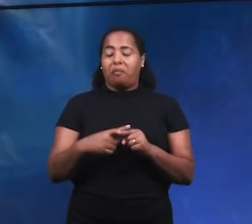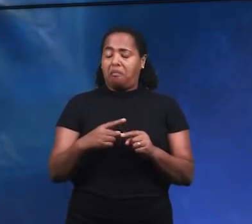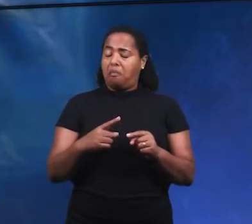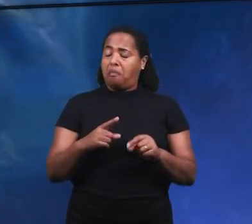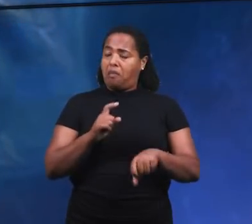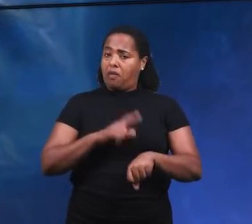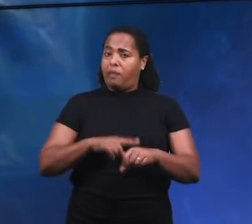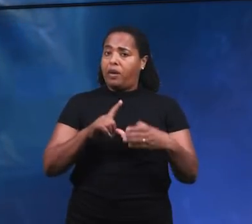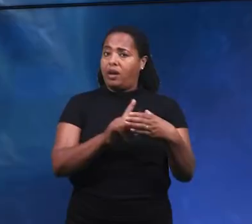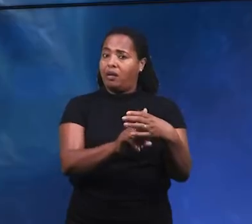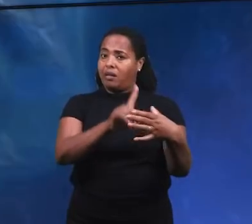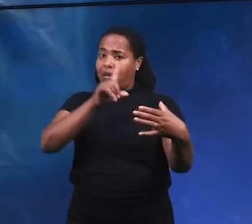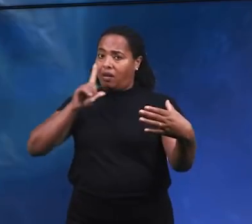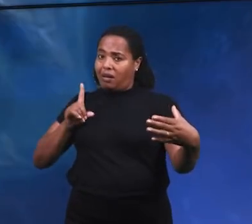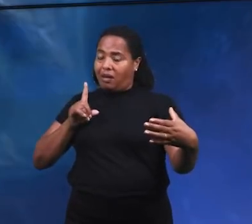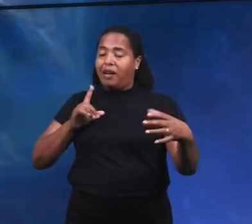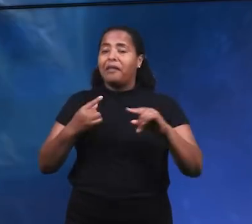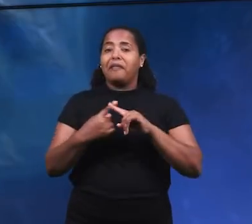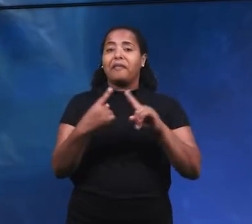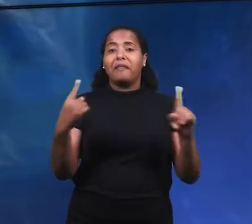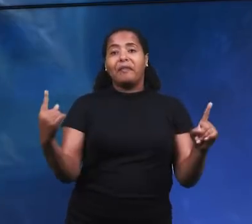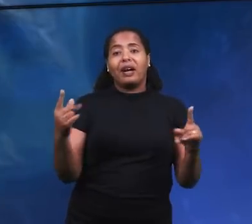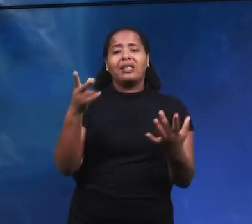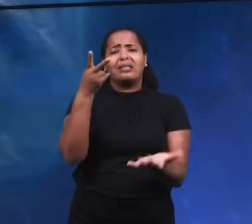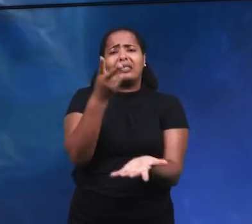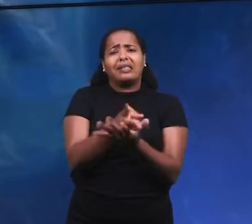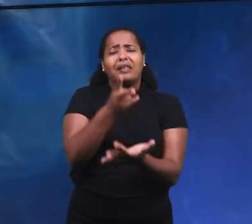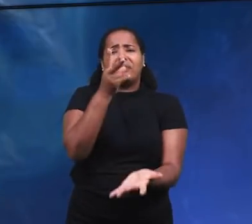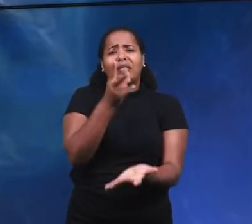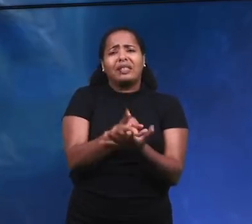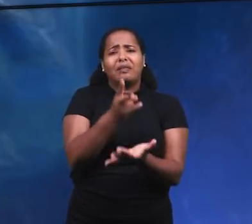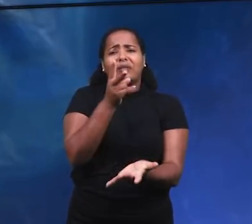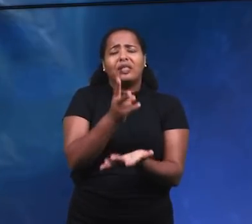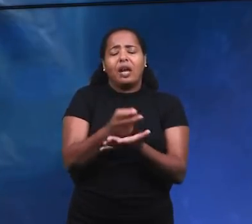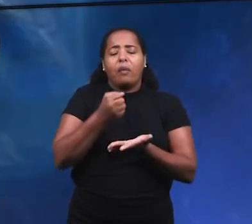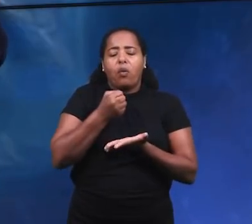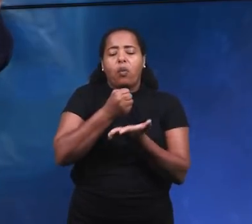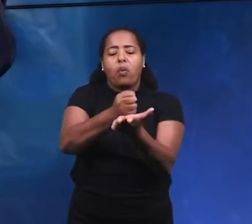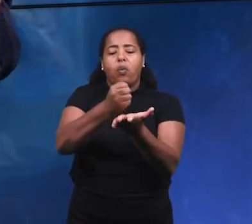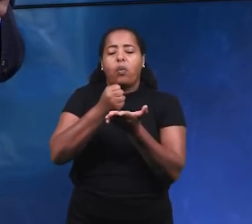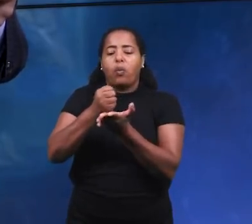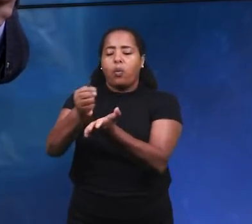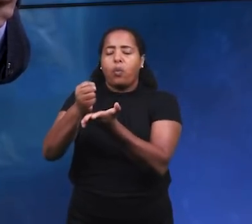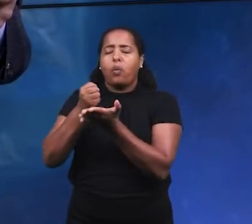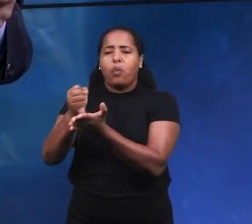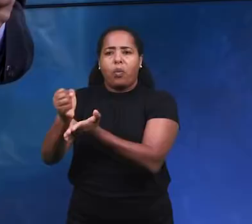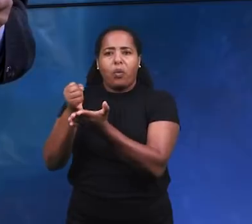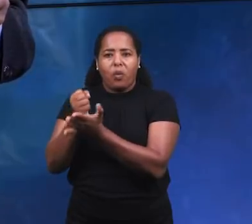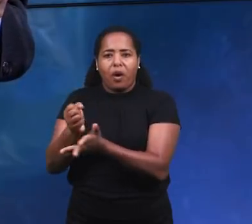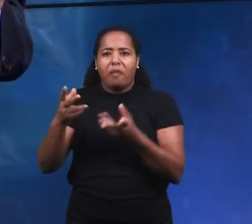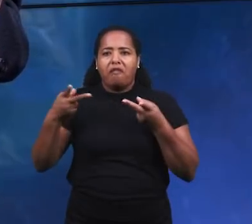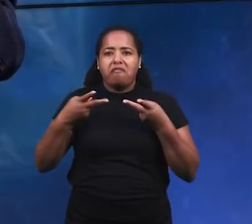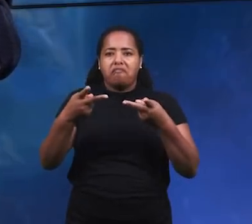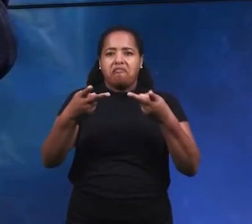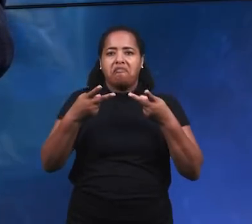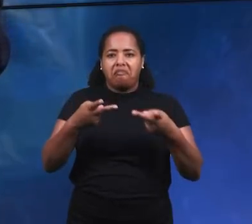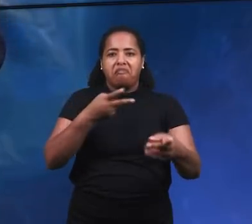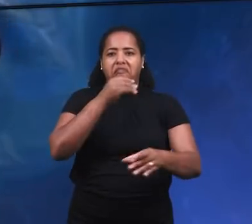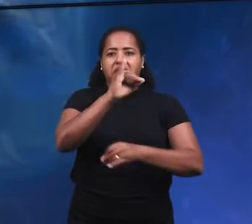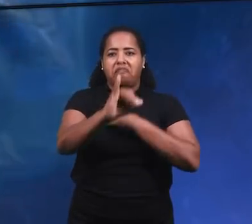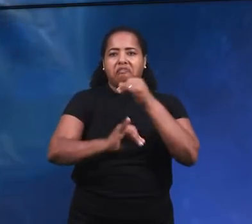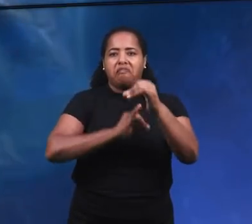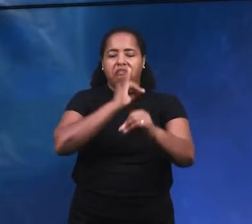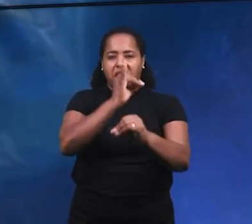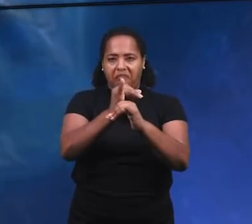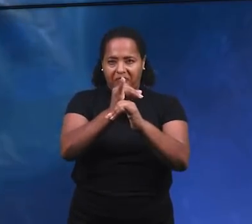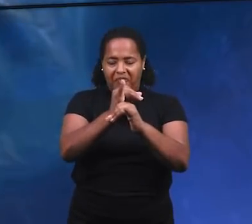né, a visita online, porque o momento é de distanciamento social, mas que não tem faltado um trabalho de assistência